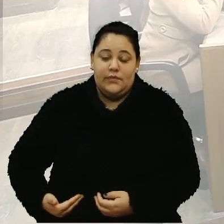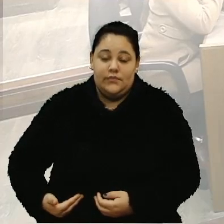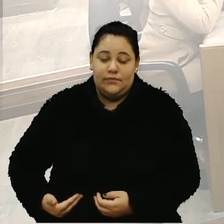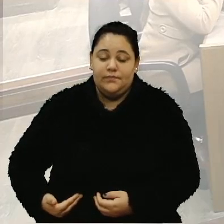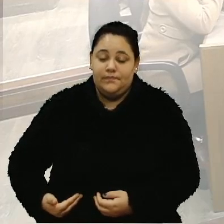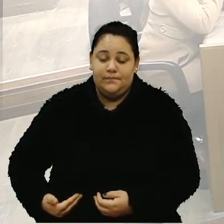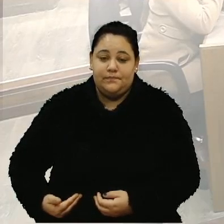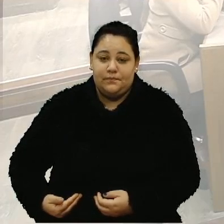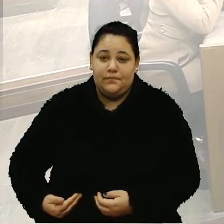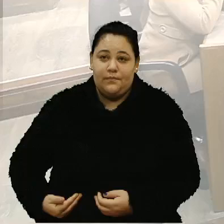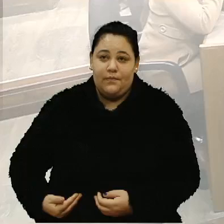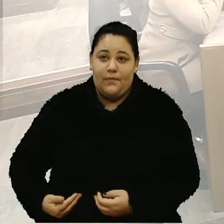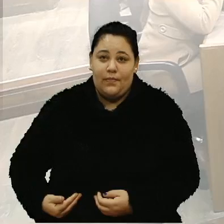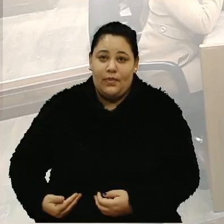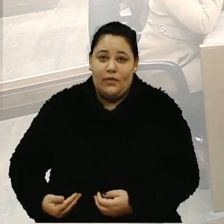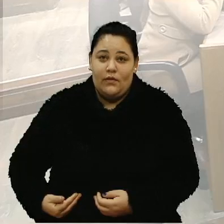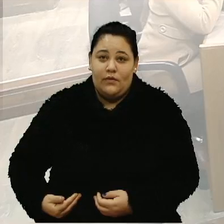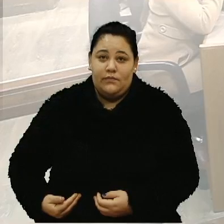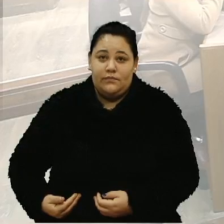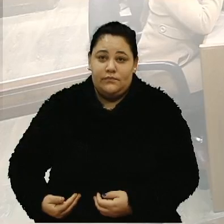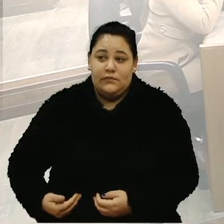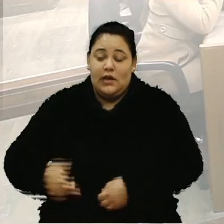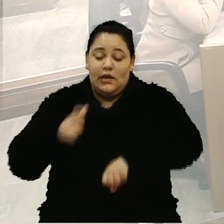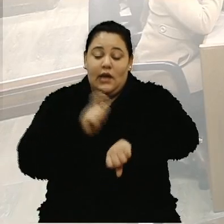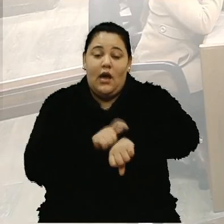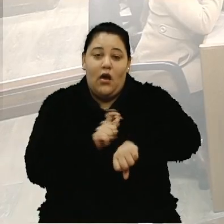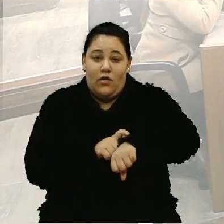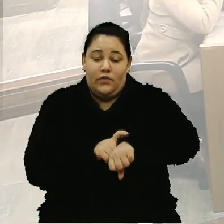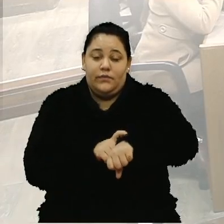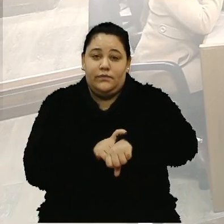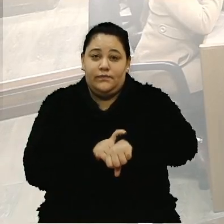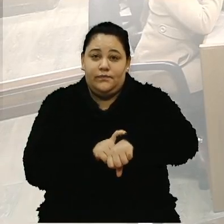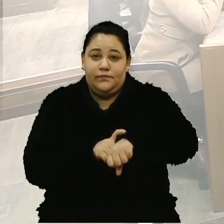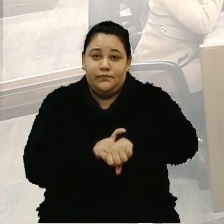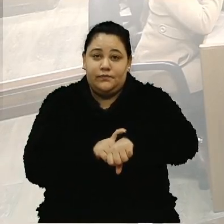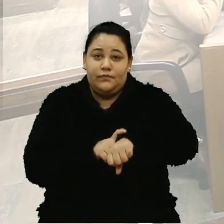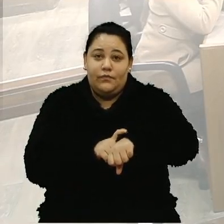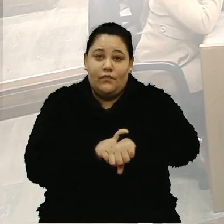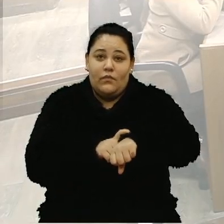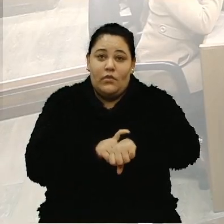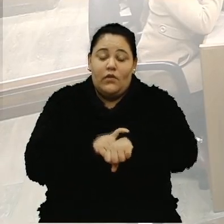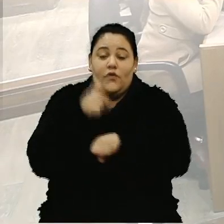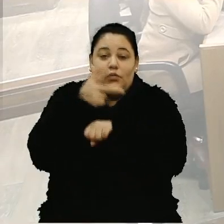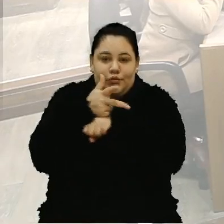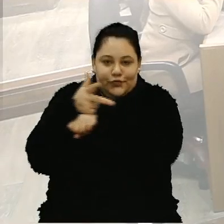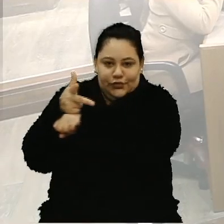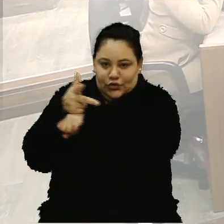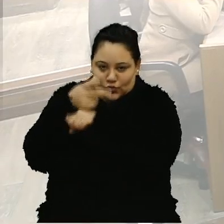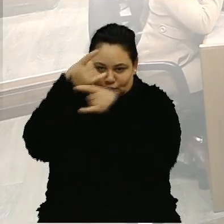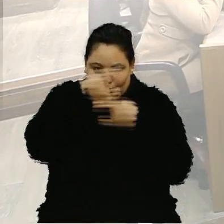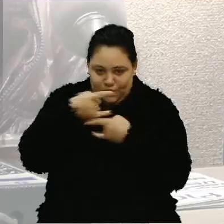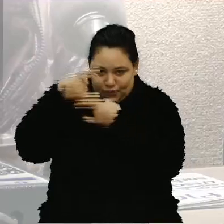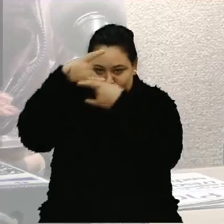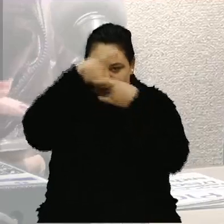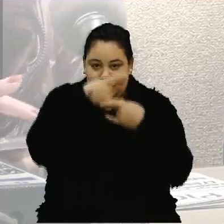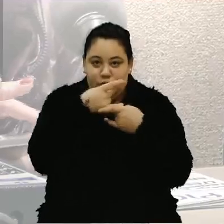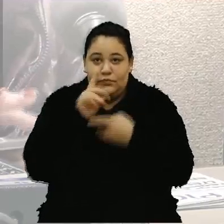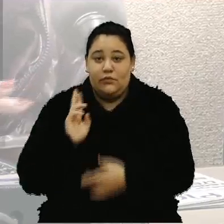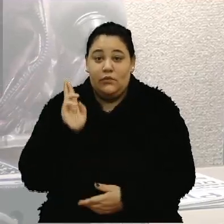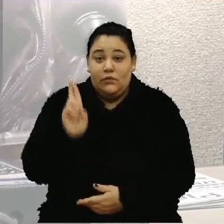E quando foi passado a palavra, até foi por vídeo, para representante do